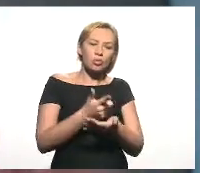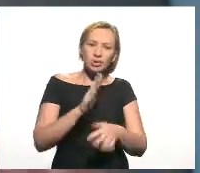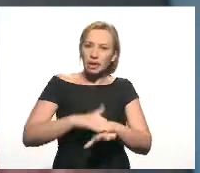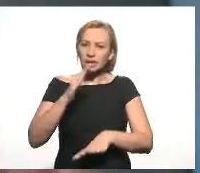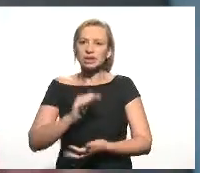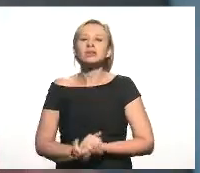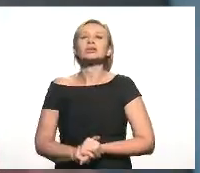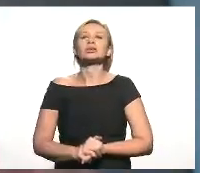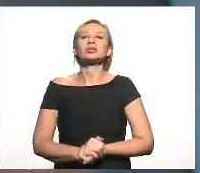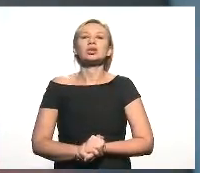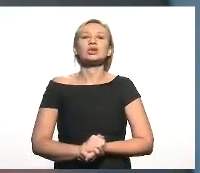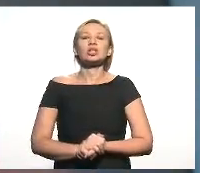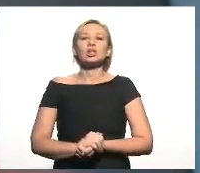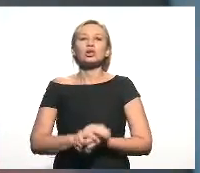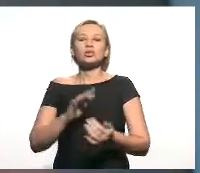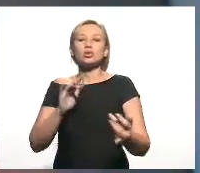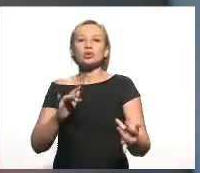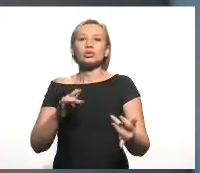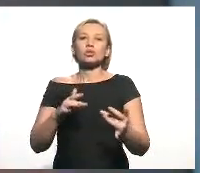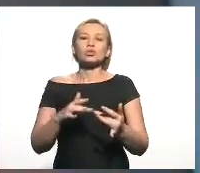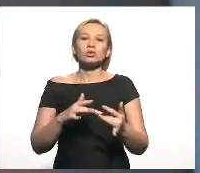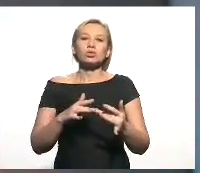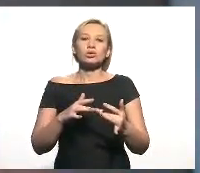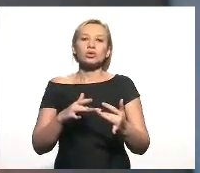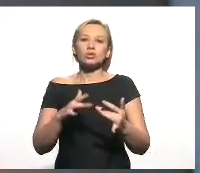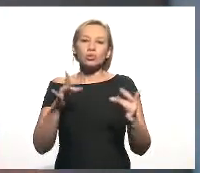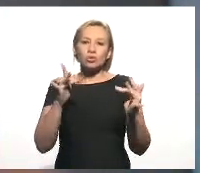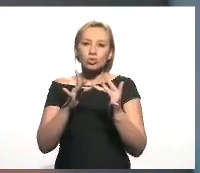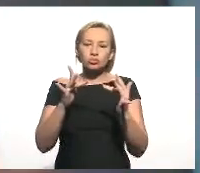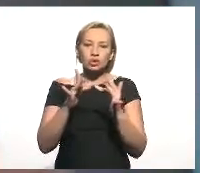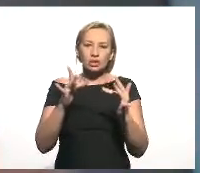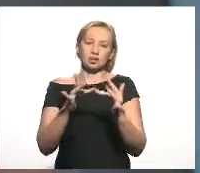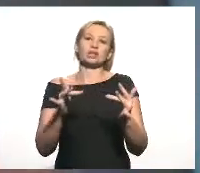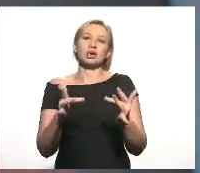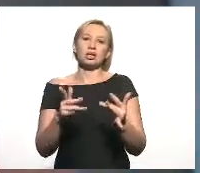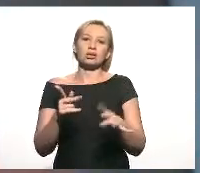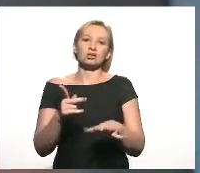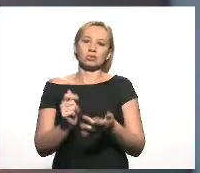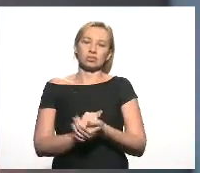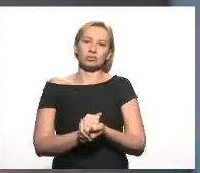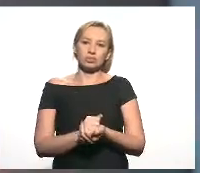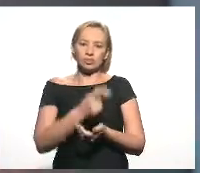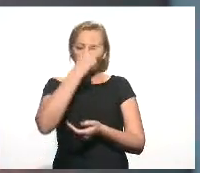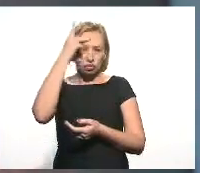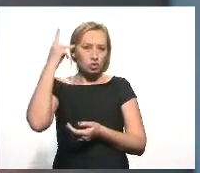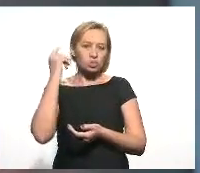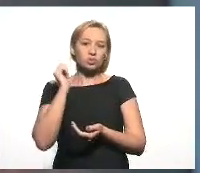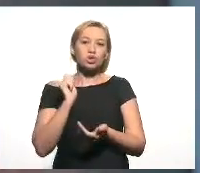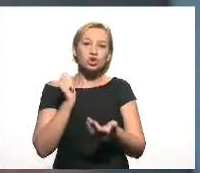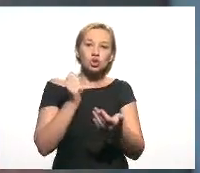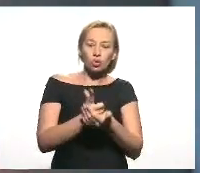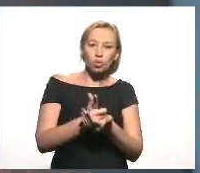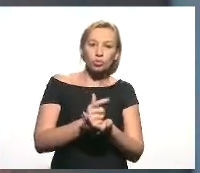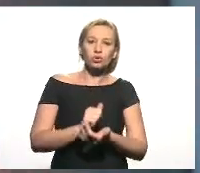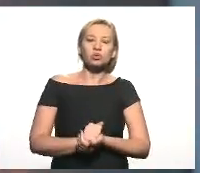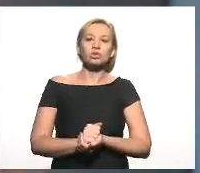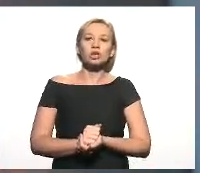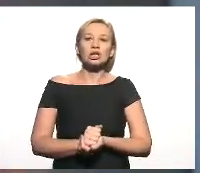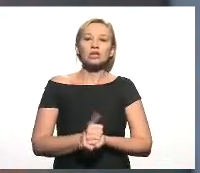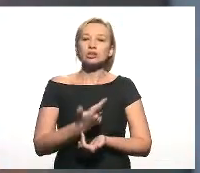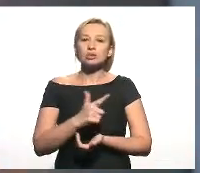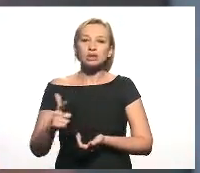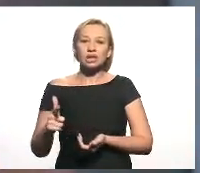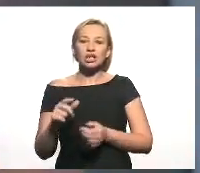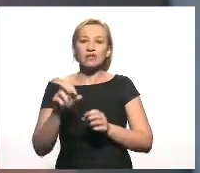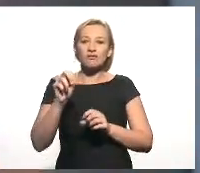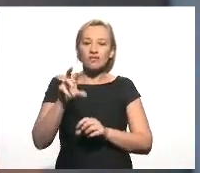meio de contato direto com os consumidores. Isso barateou o acesso da população a produtos sem agrotóxicos e